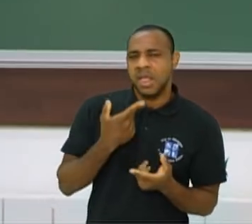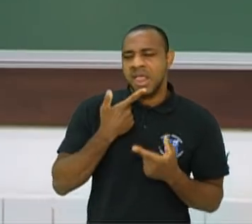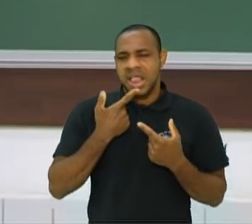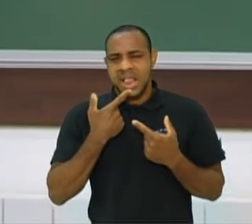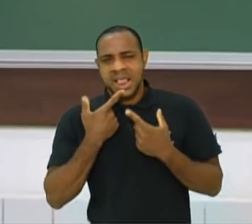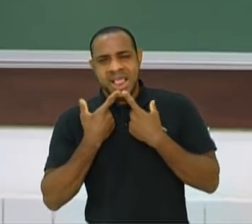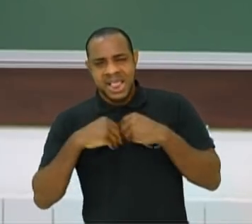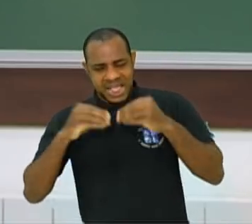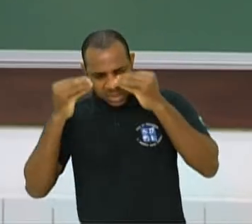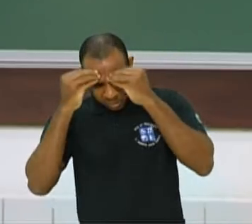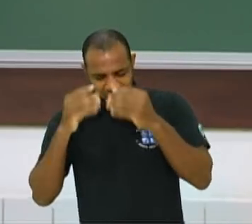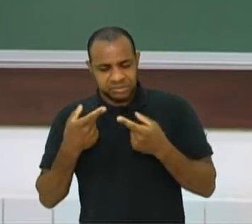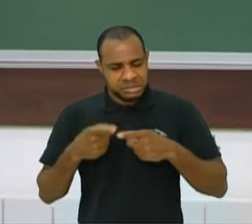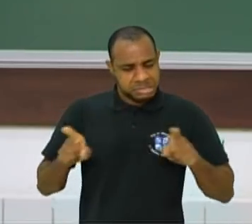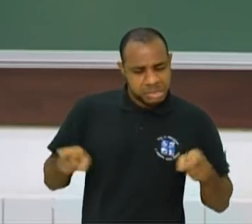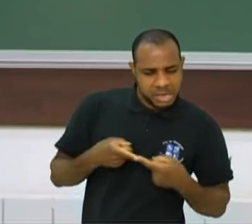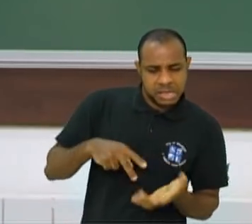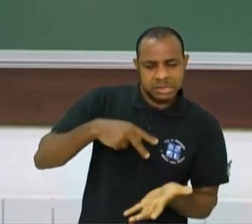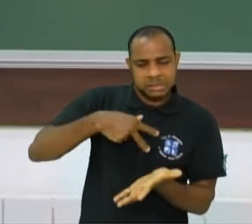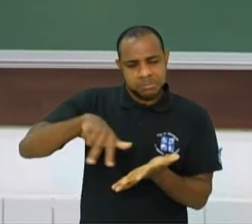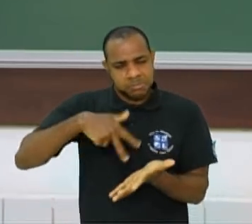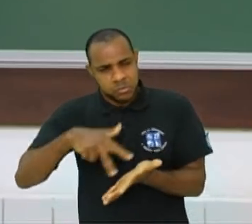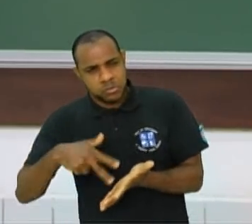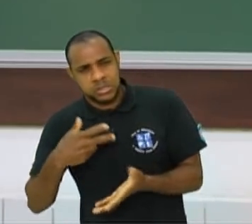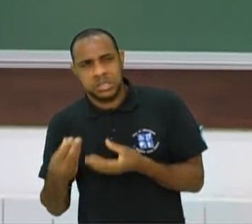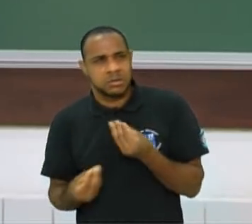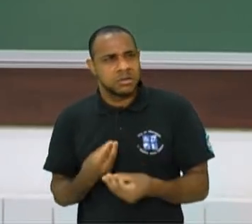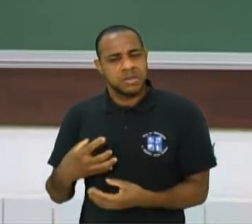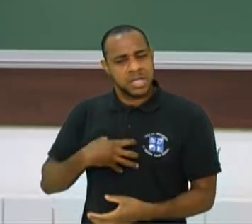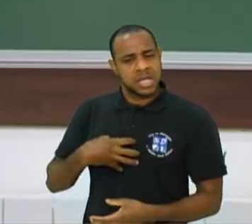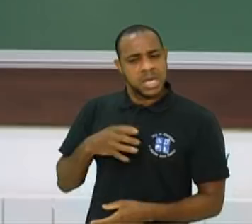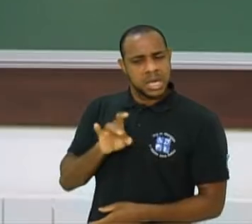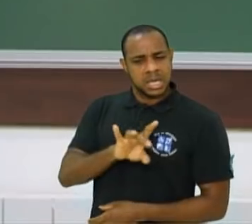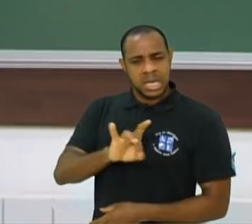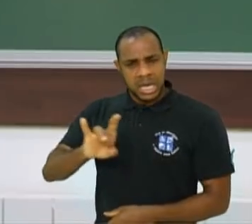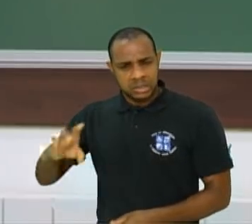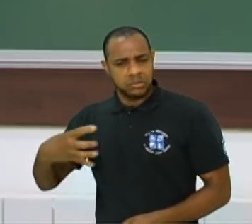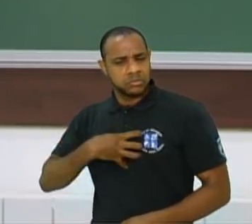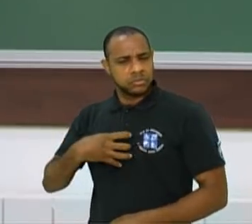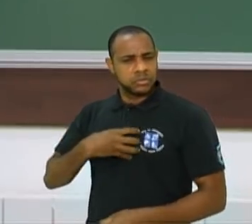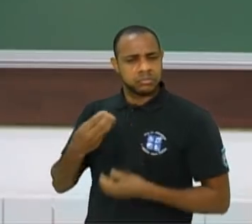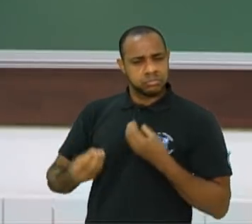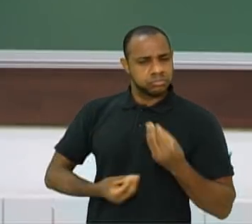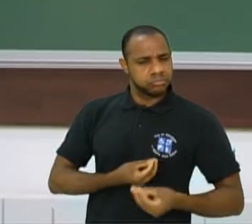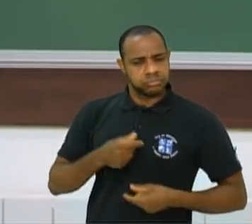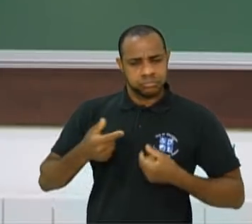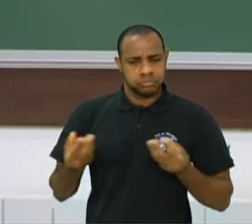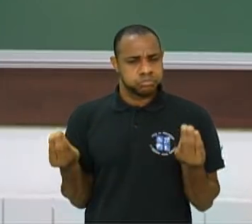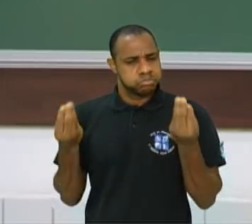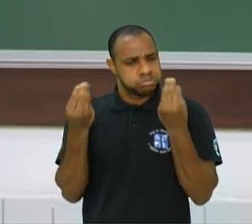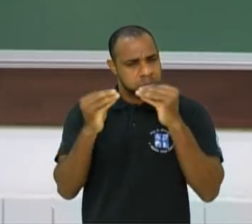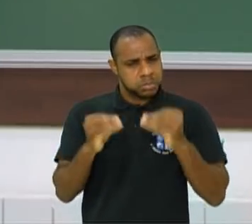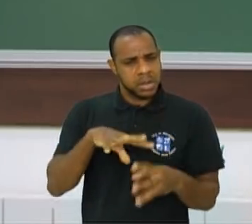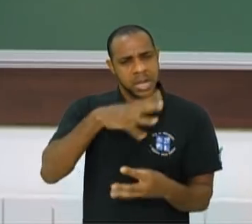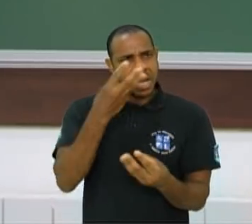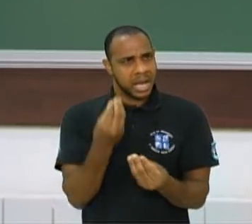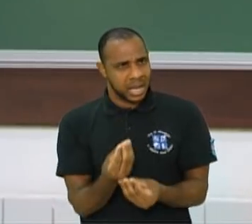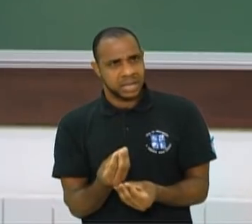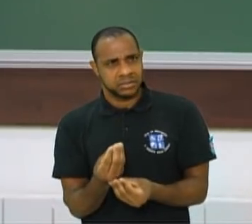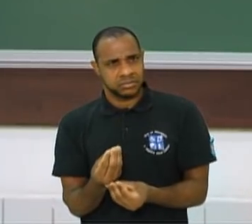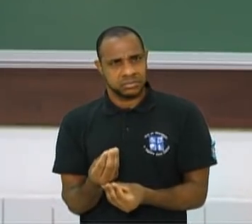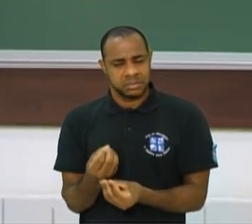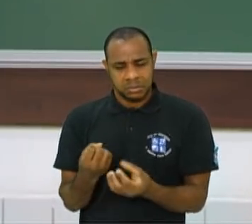do teatro, da música, artes plásticas, né? Cada um vai ter a sua linguagem, o seu jeito de trazer a sua arte em forma